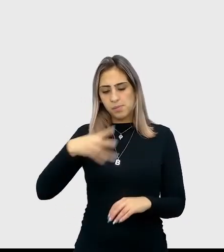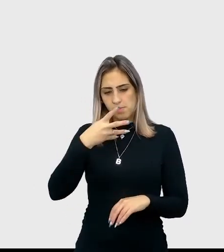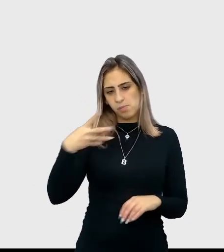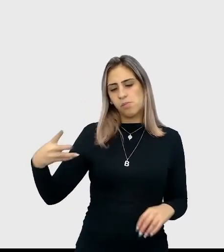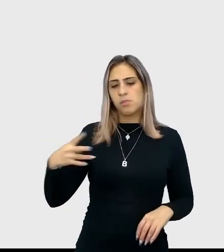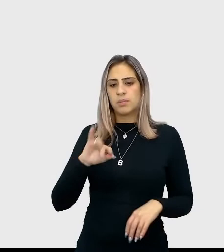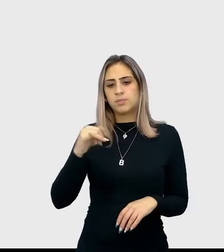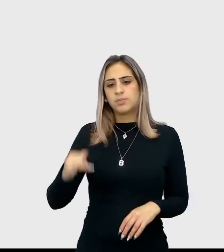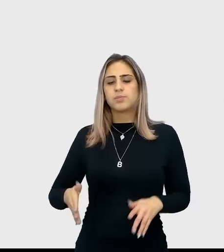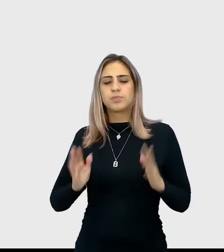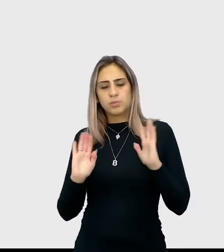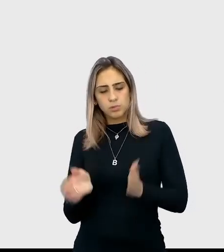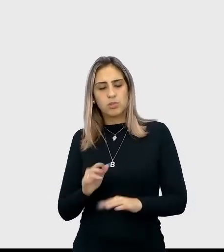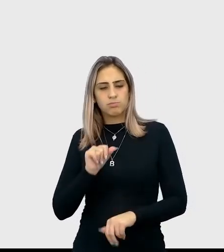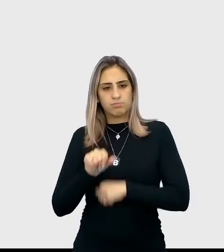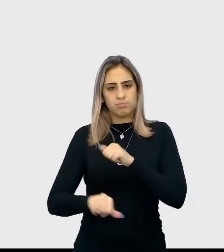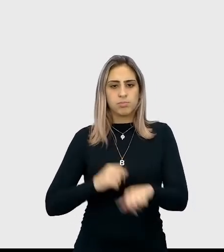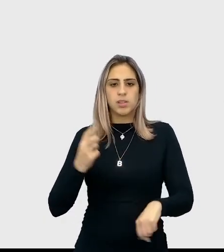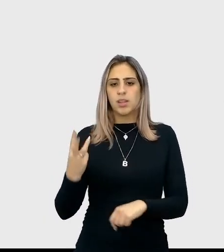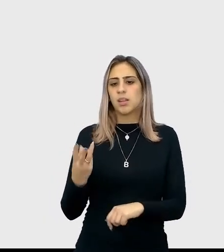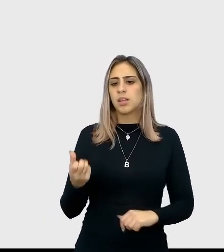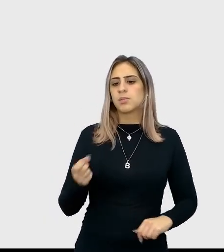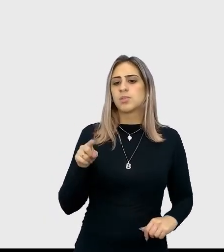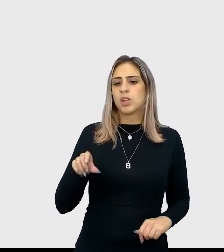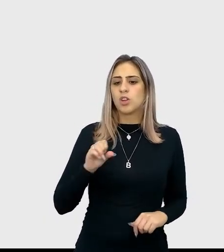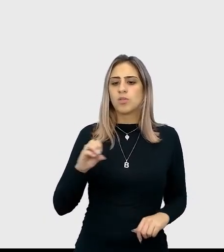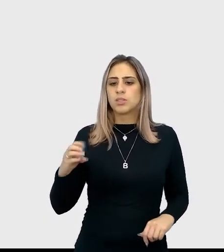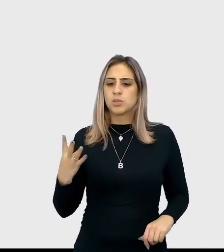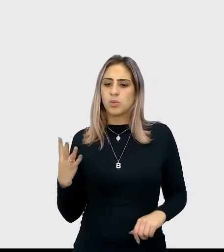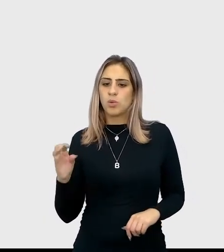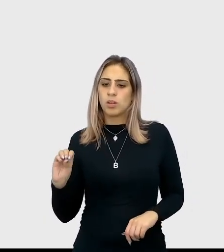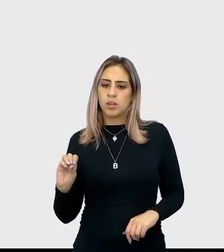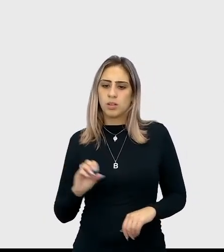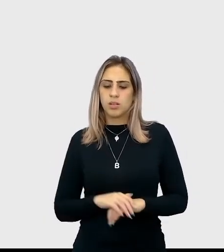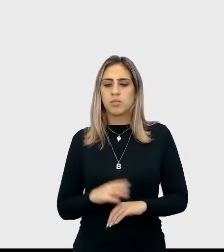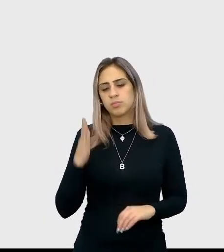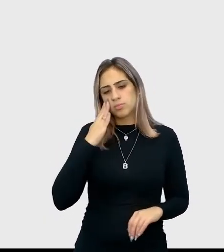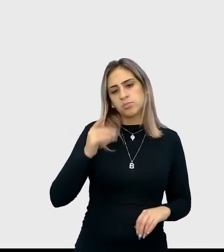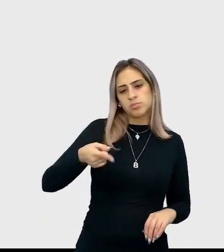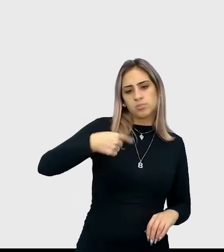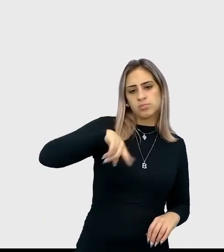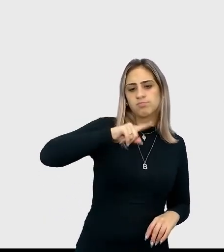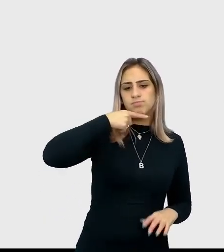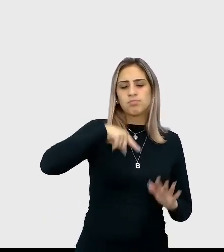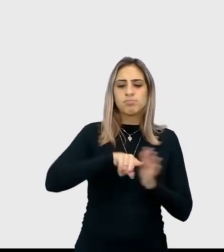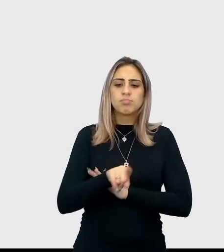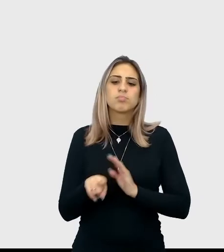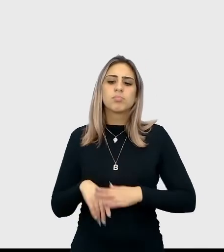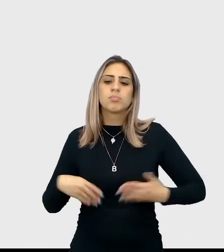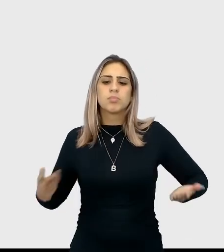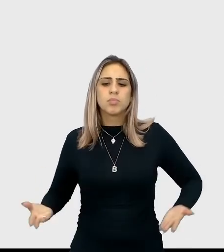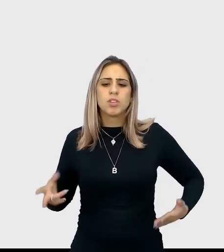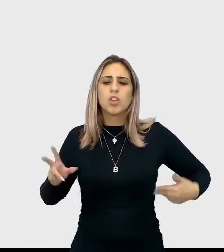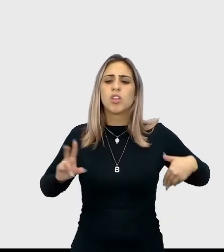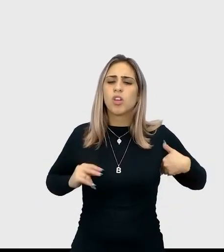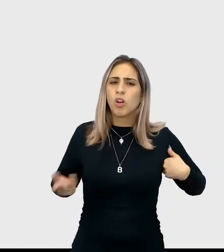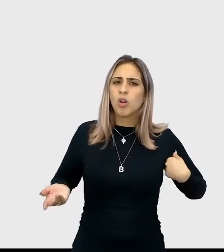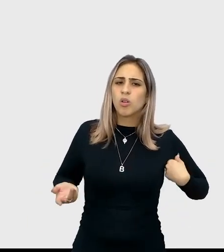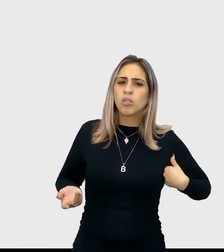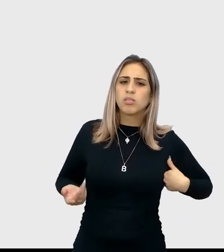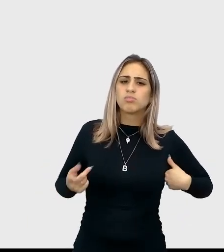Price o juros já foi para 36.940. Eu sei que vocês estão aí se questionando, poxa,